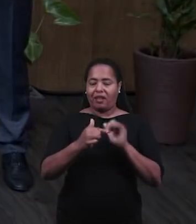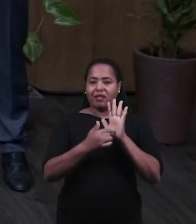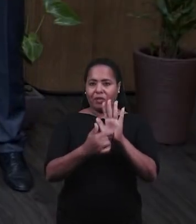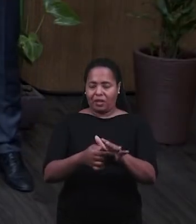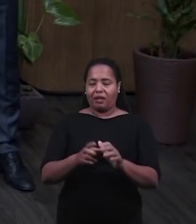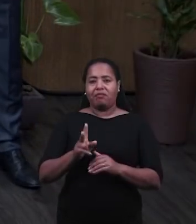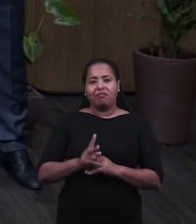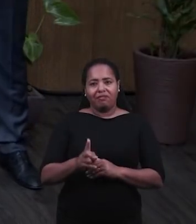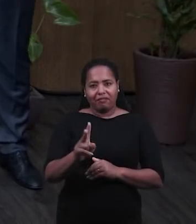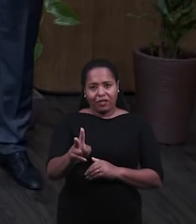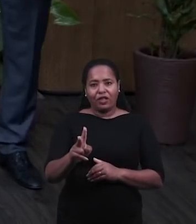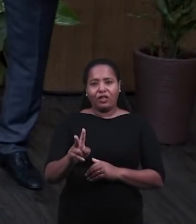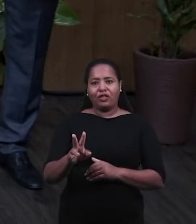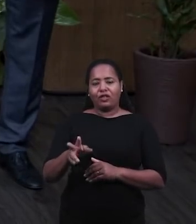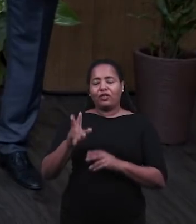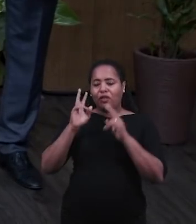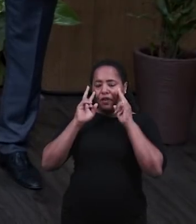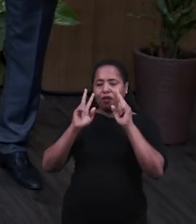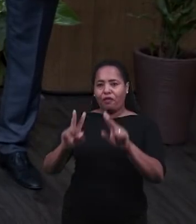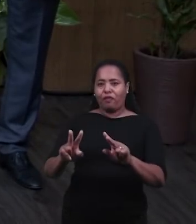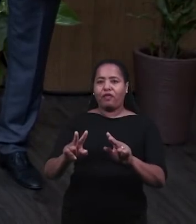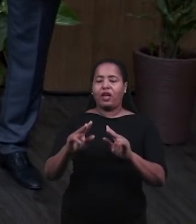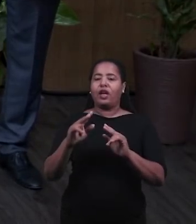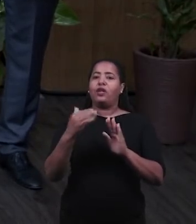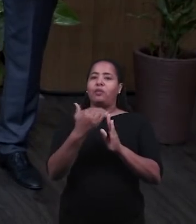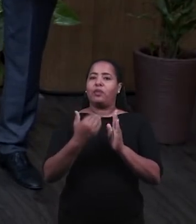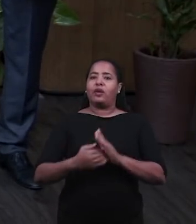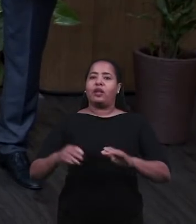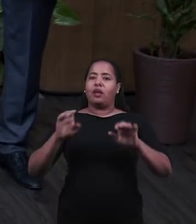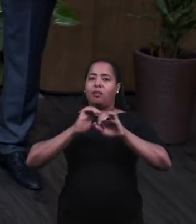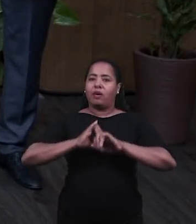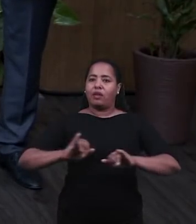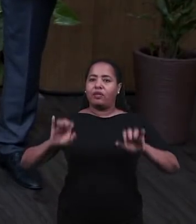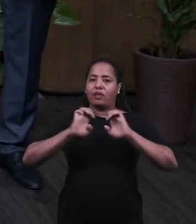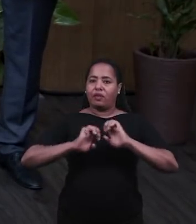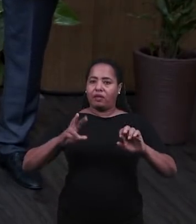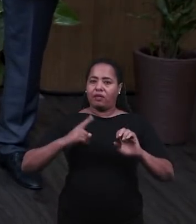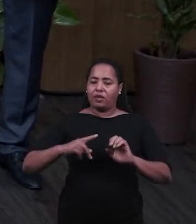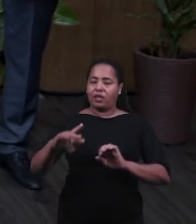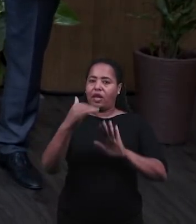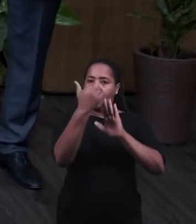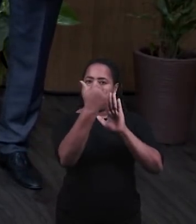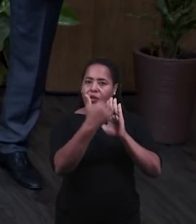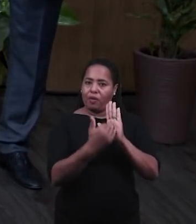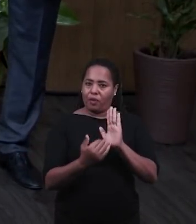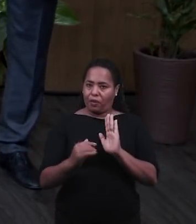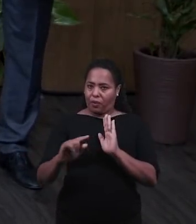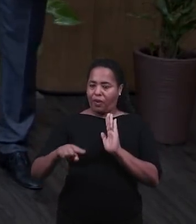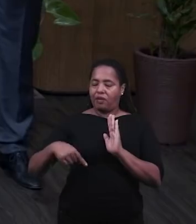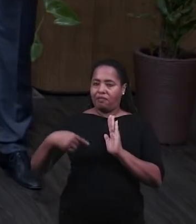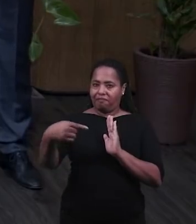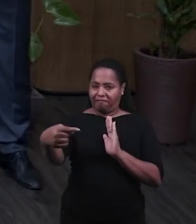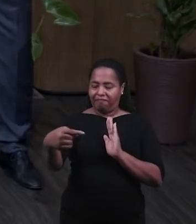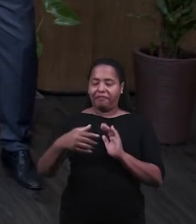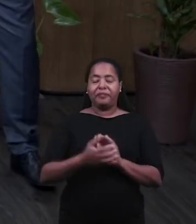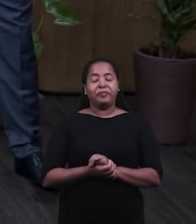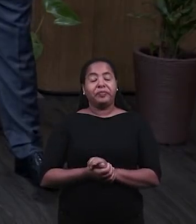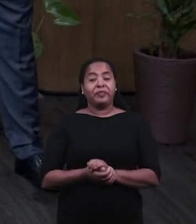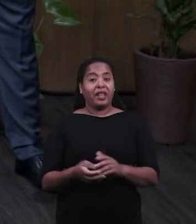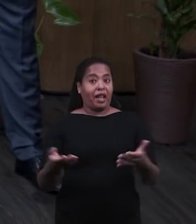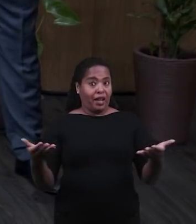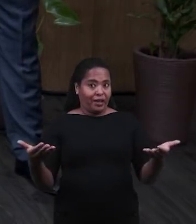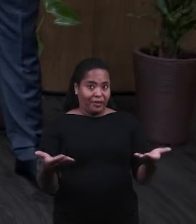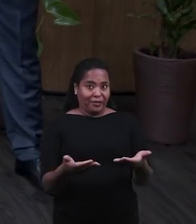Continue assistindo o programa Anunciando o Evangelho Eterno com os quadros que virão na sequência. Deixaremos